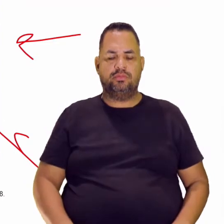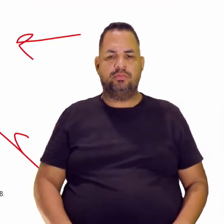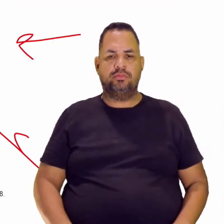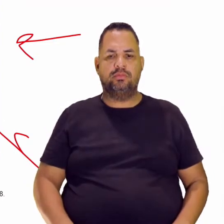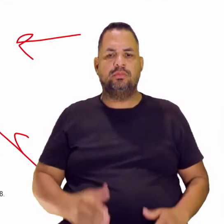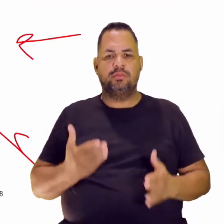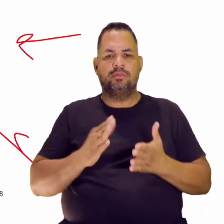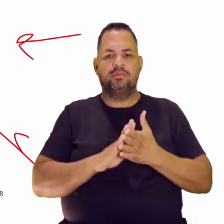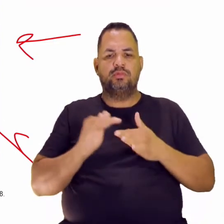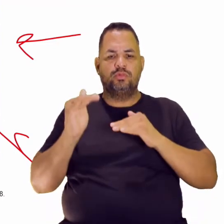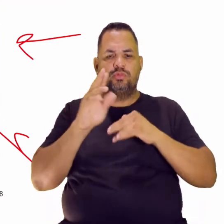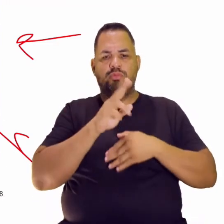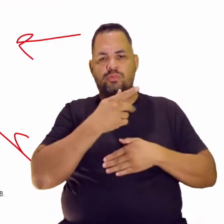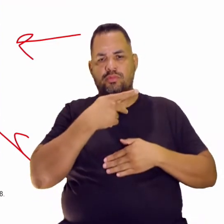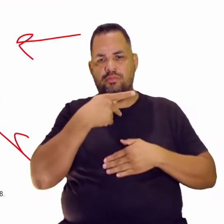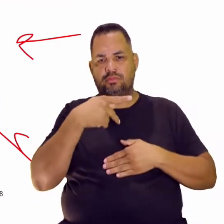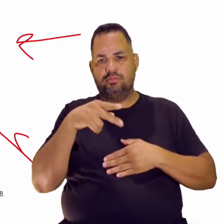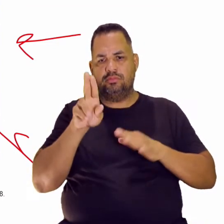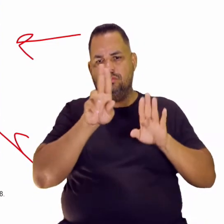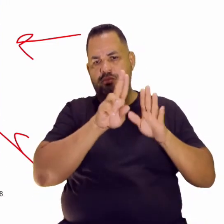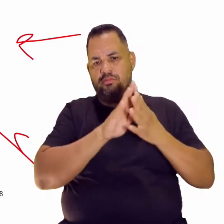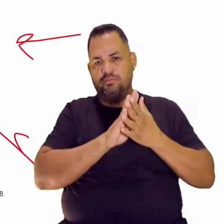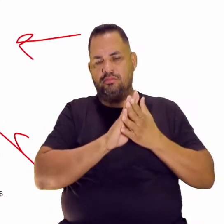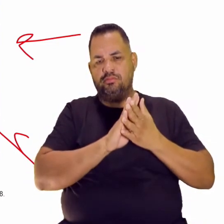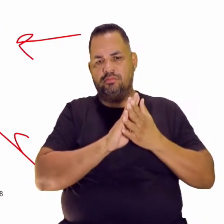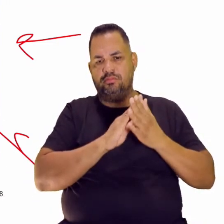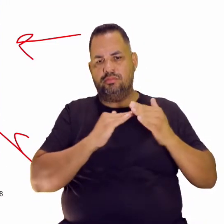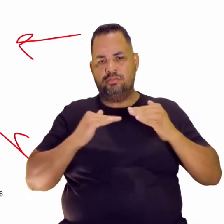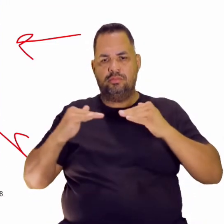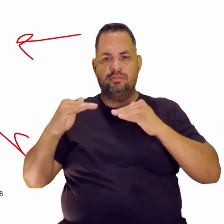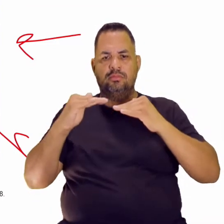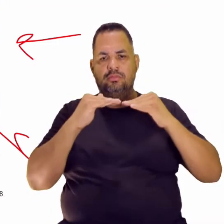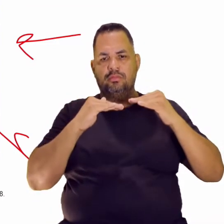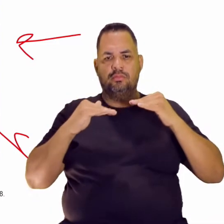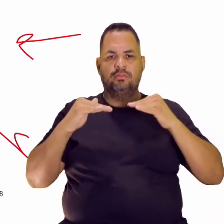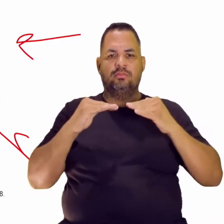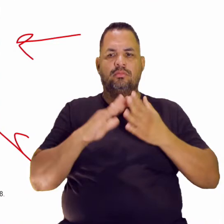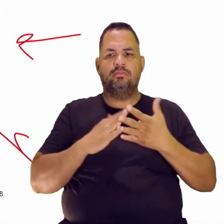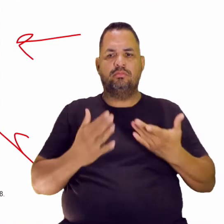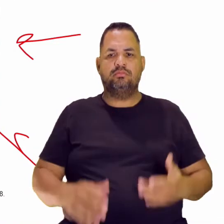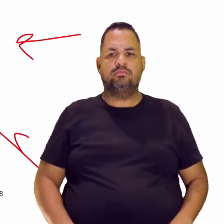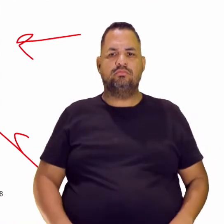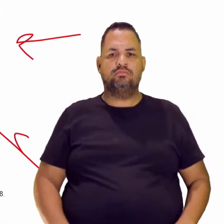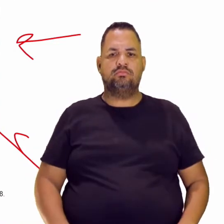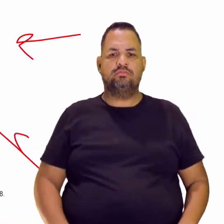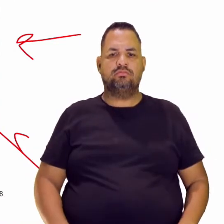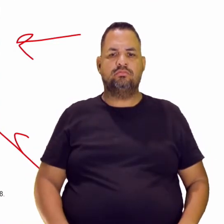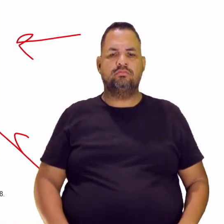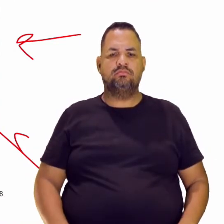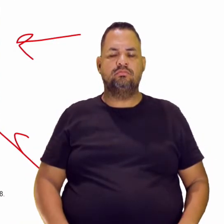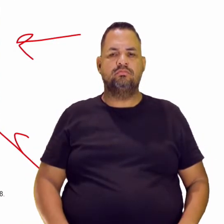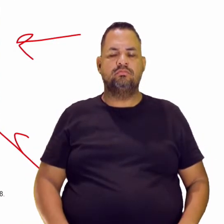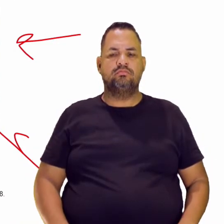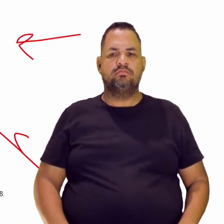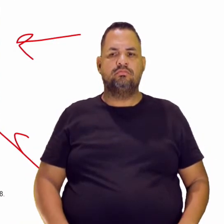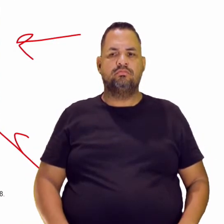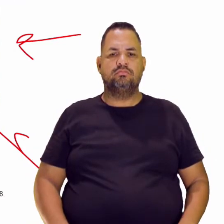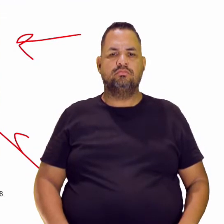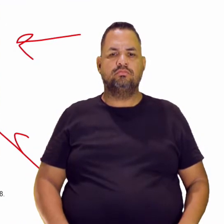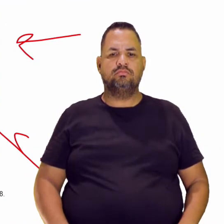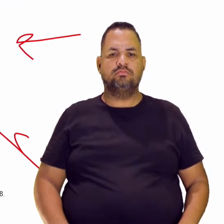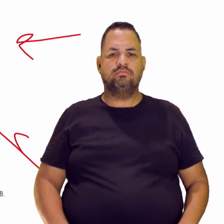com suas padronizações, foi violentamente, não vou usar esse termo não, foi